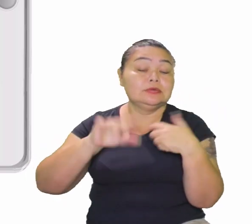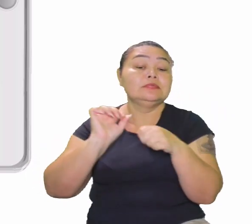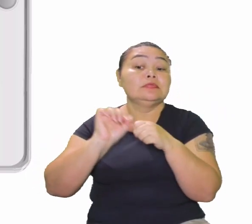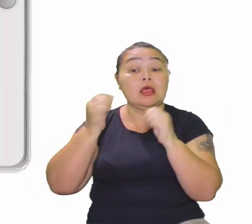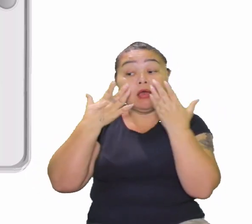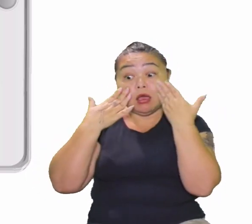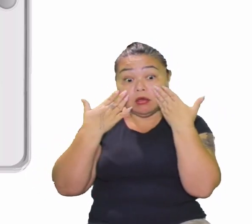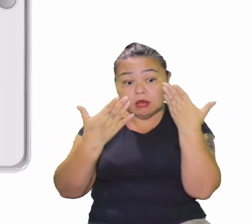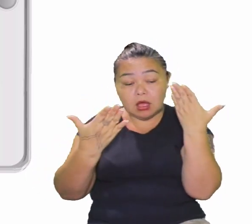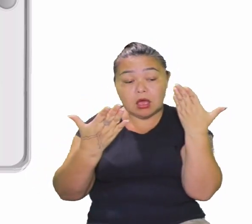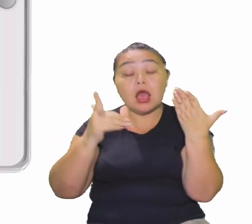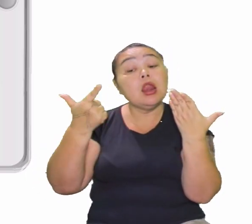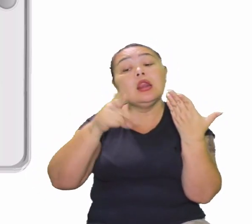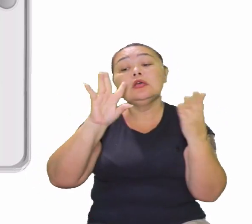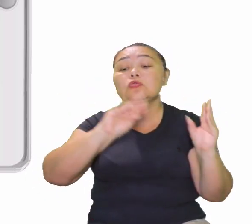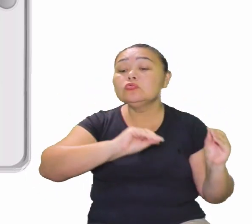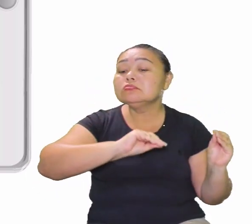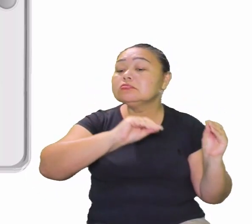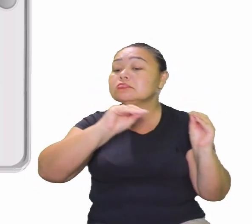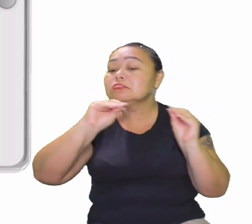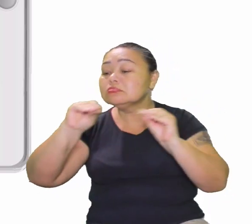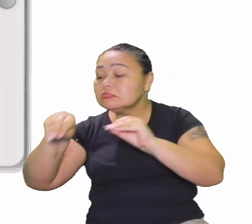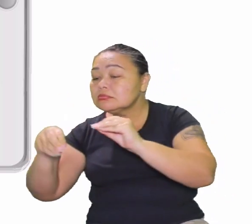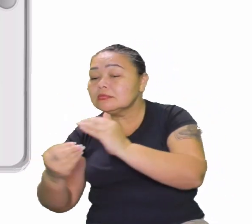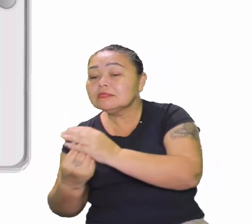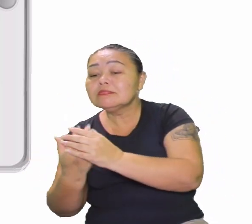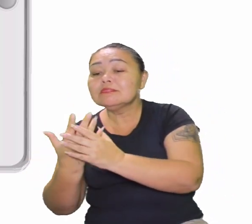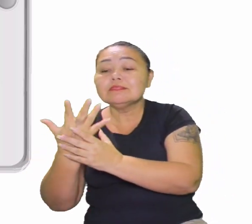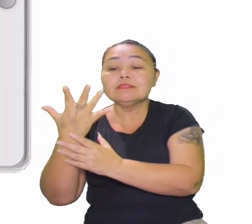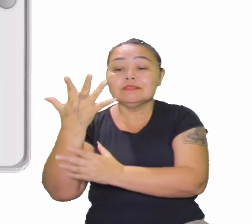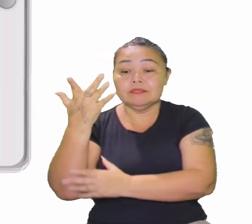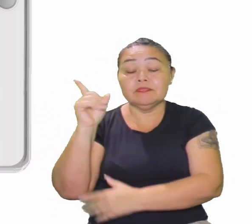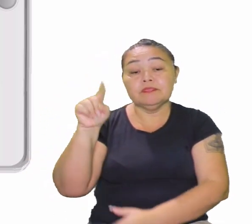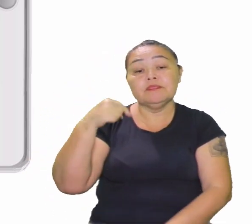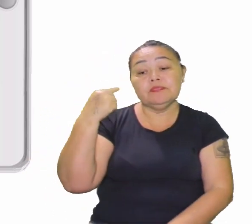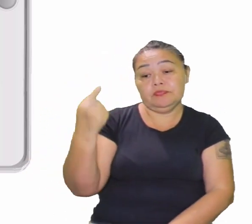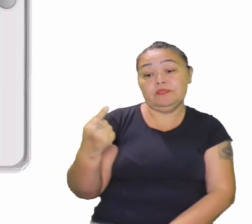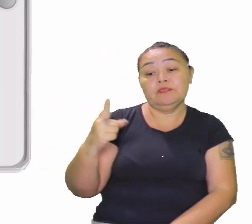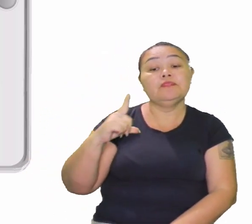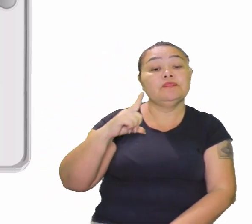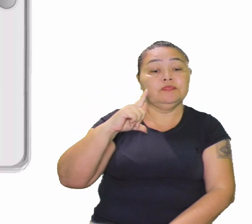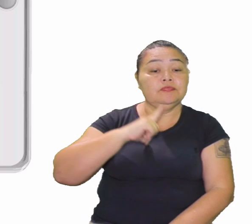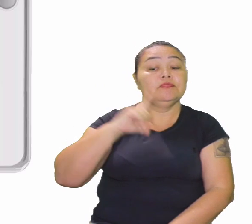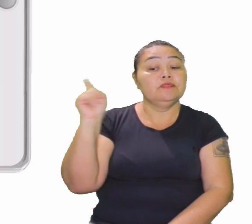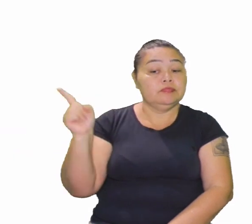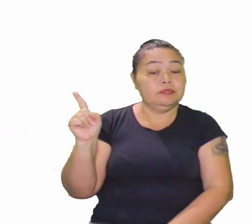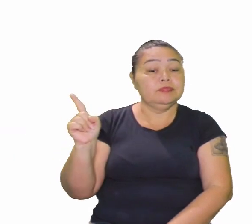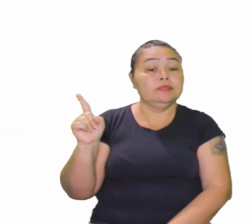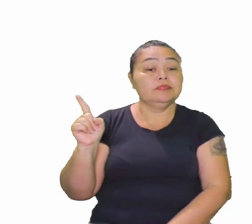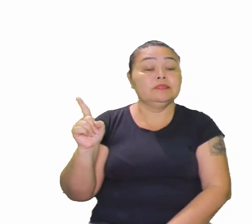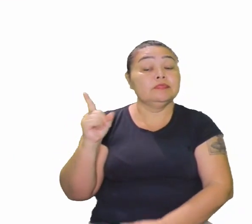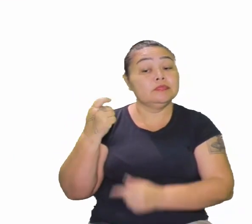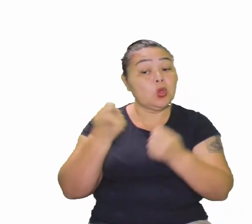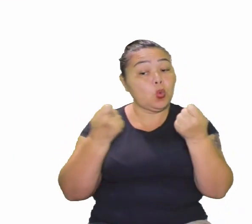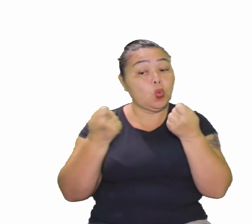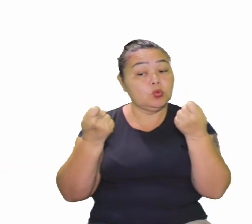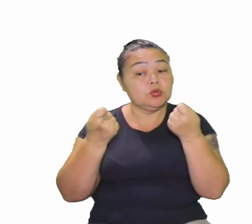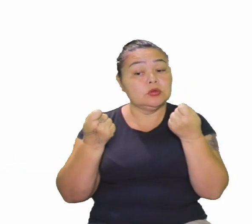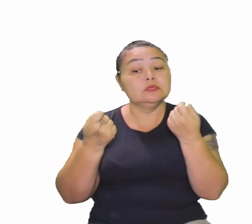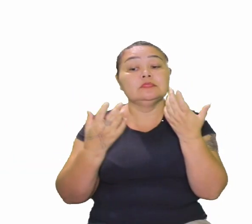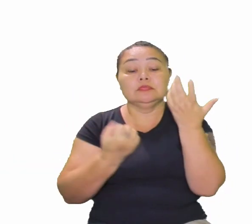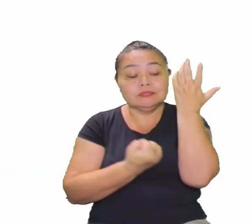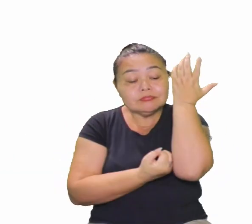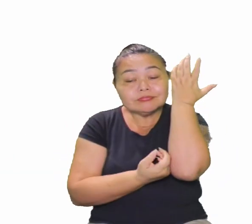outros manejos, né? Por exemplo, em relação às podas que a gente vai falar, existe também essa questão desse controle dessas ervas,